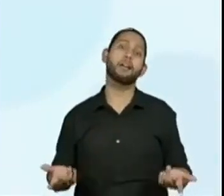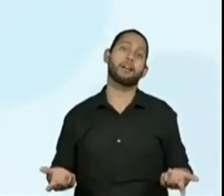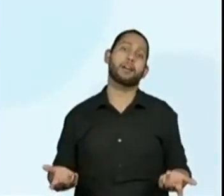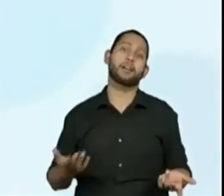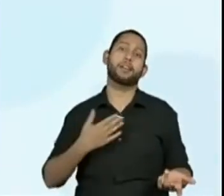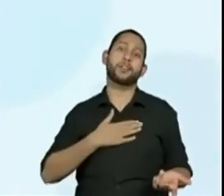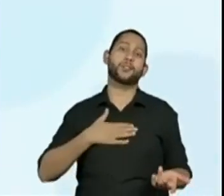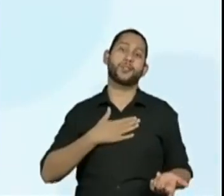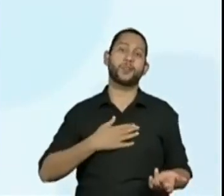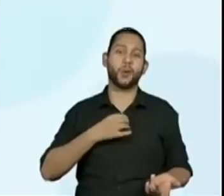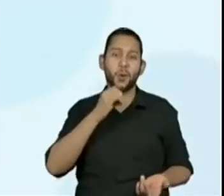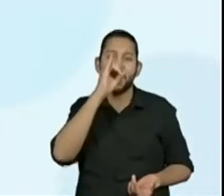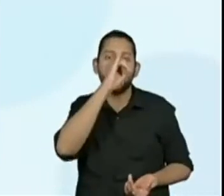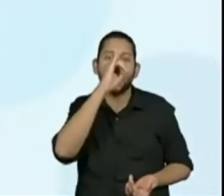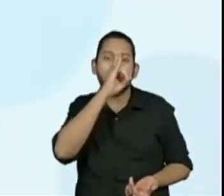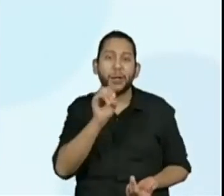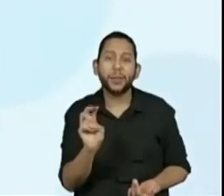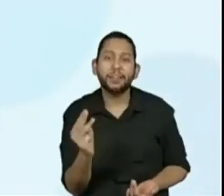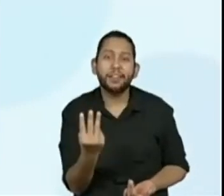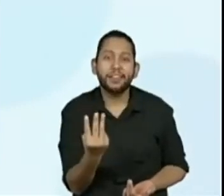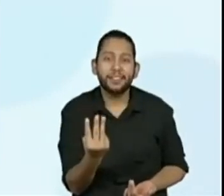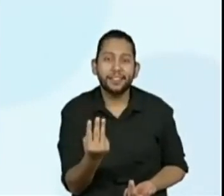Porquinhos.